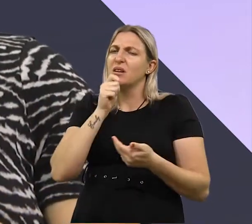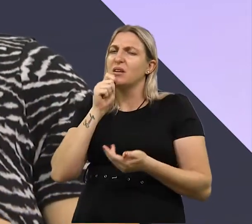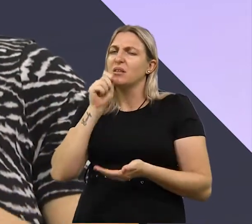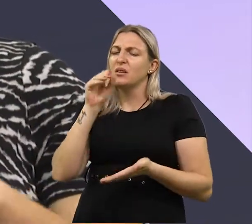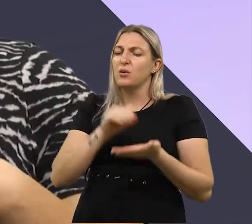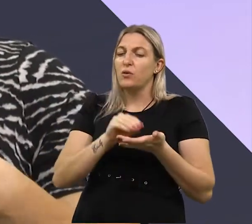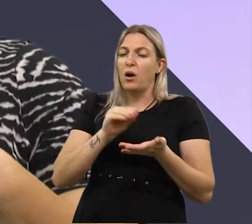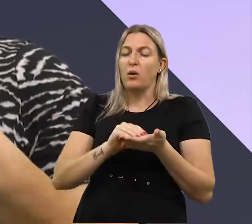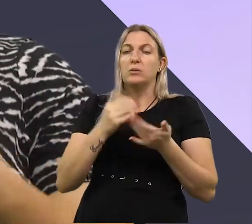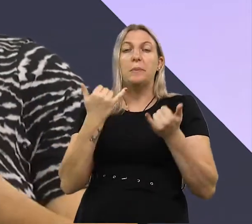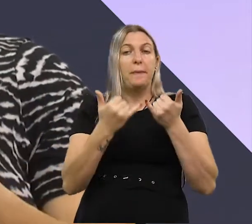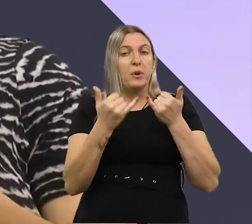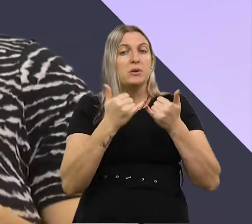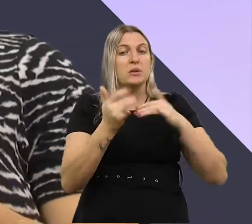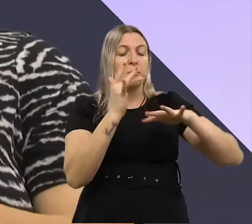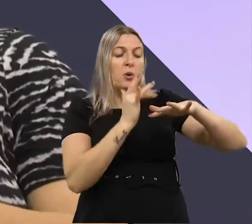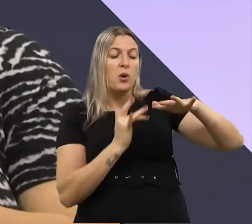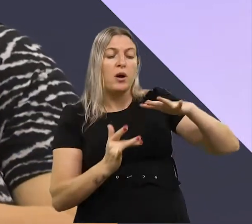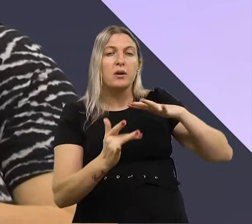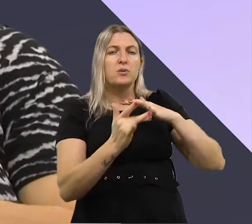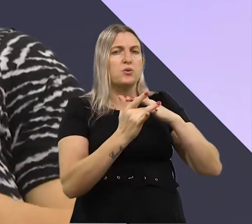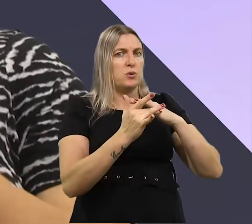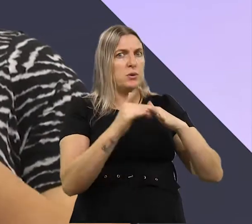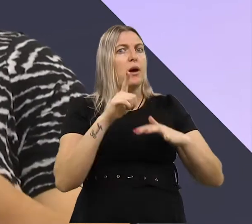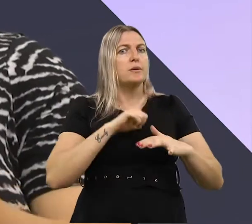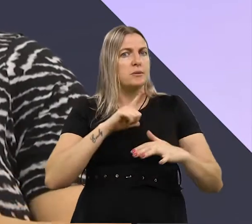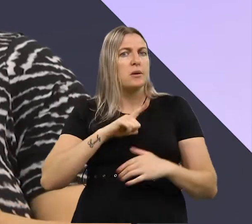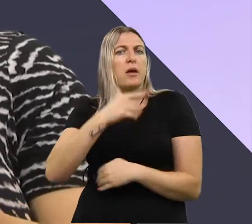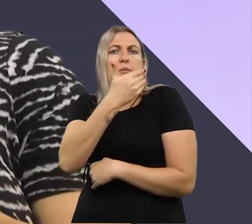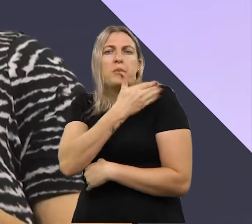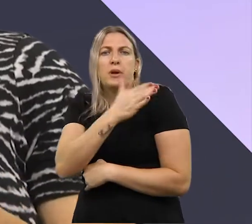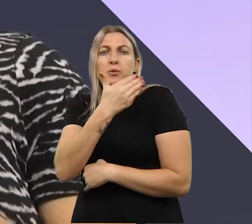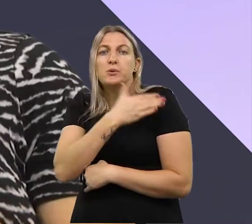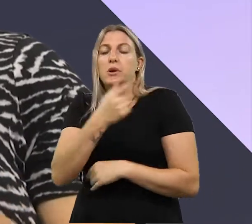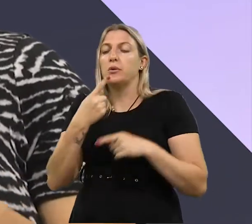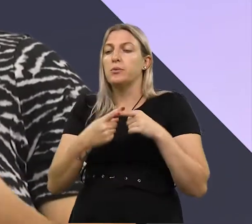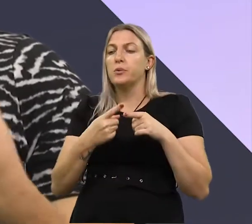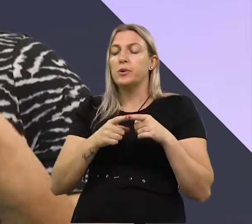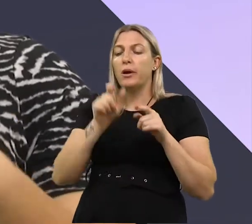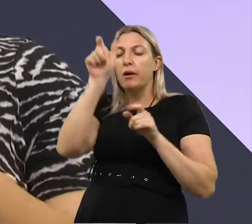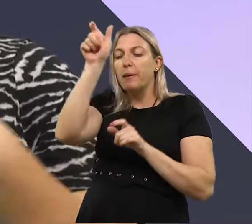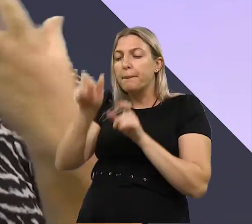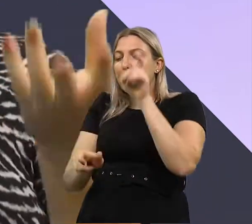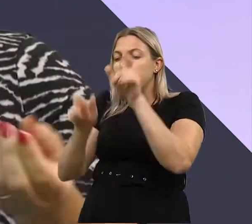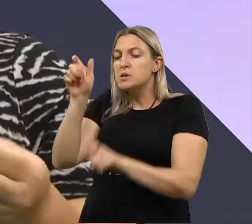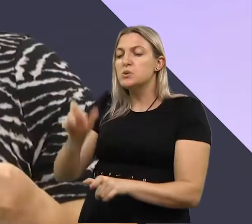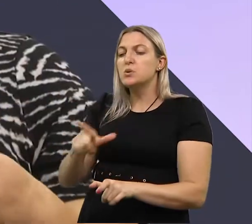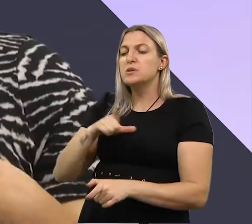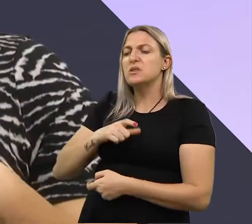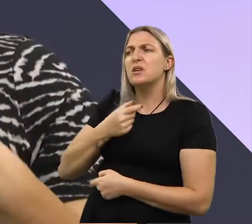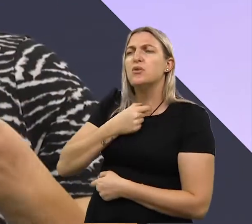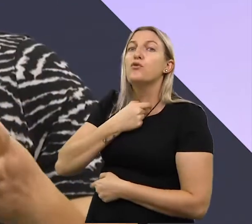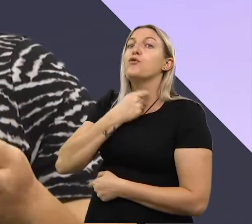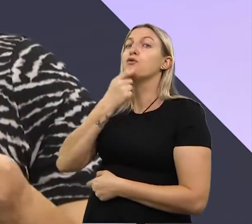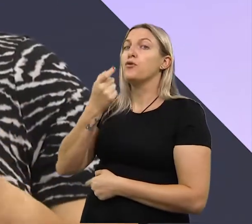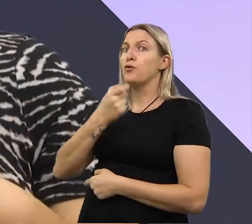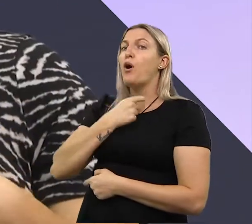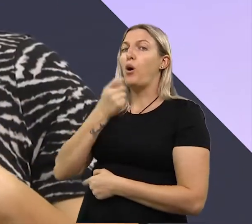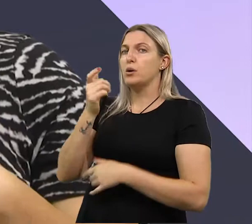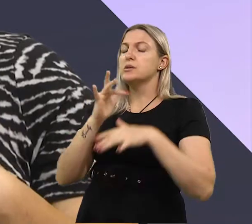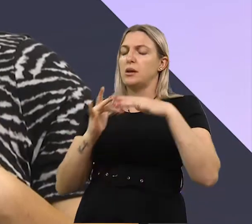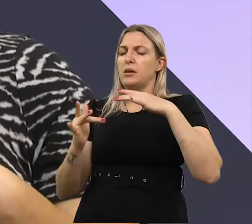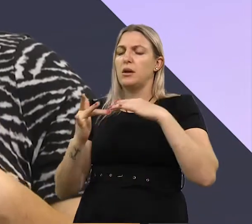agora, sim, afloraram muito essa questão do preconceito, porque deu voz a pessoas que às vezes, né, vão no